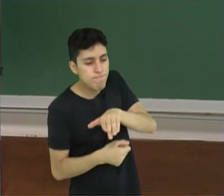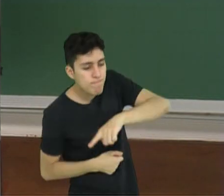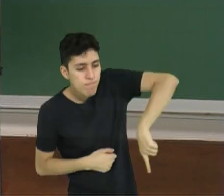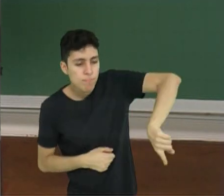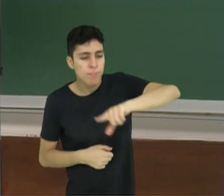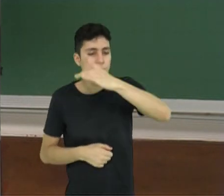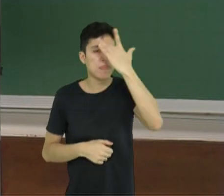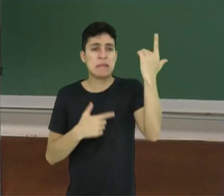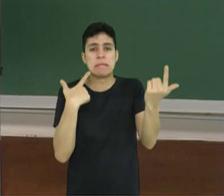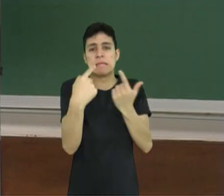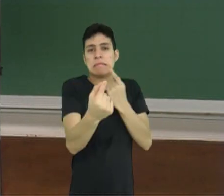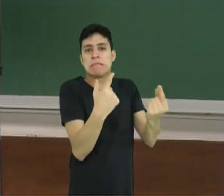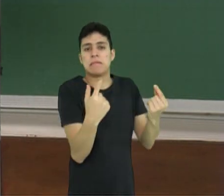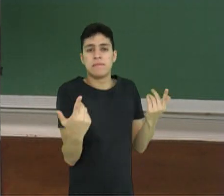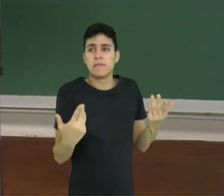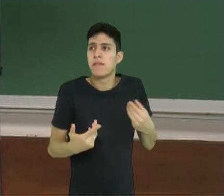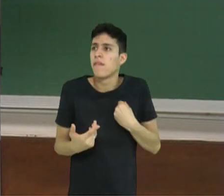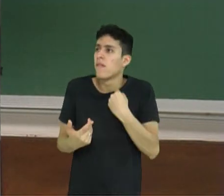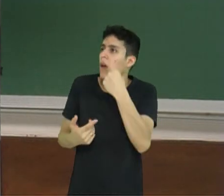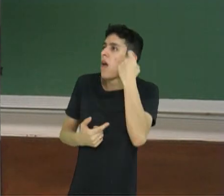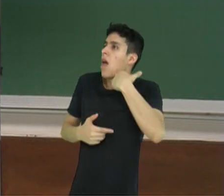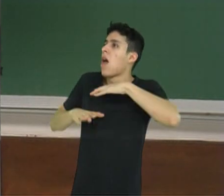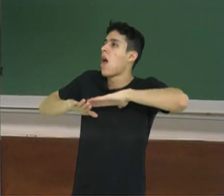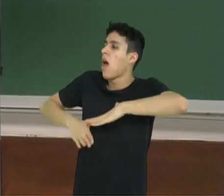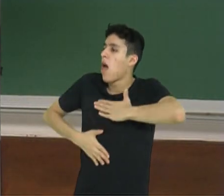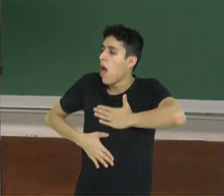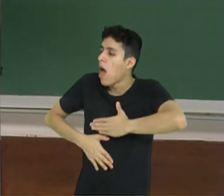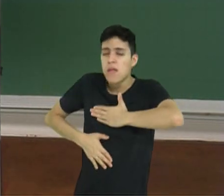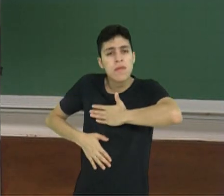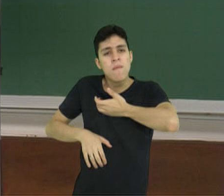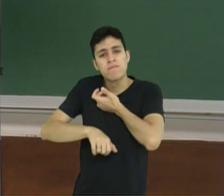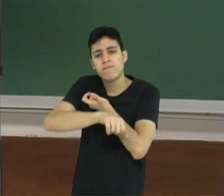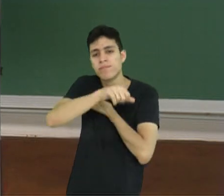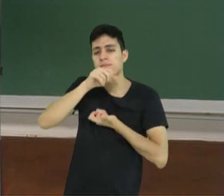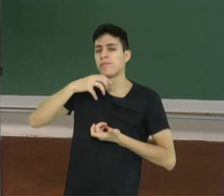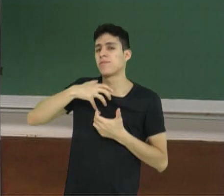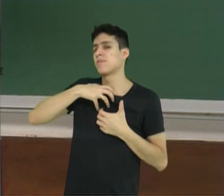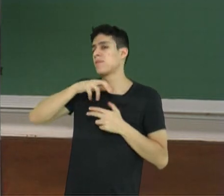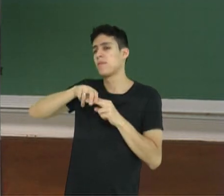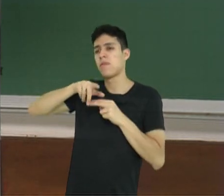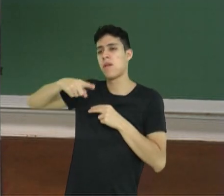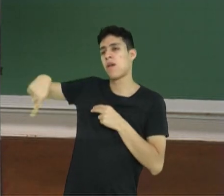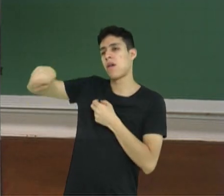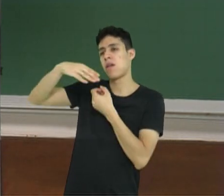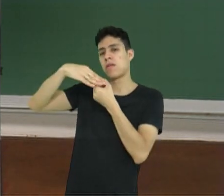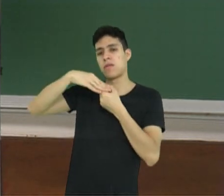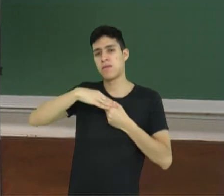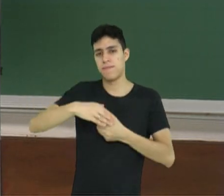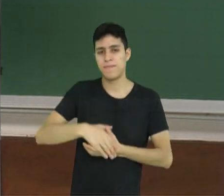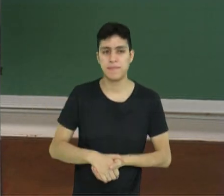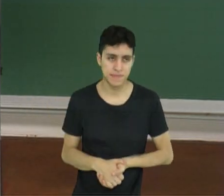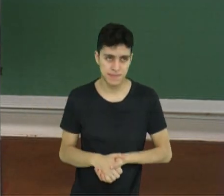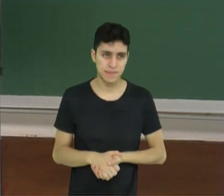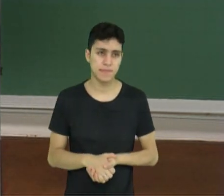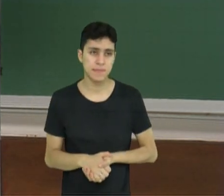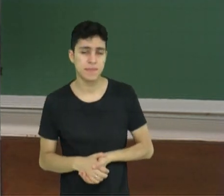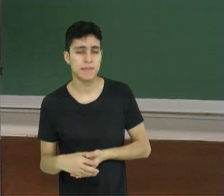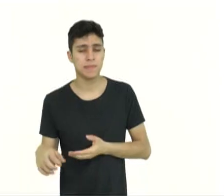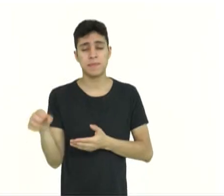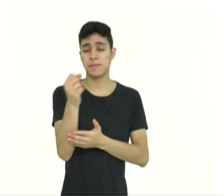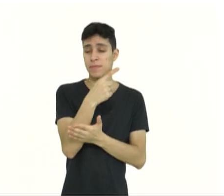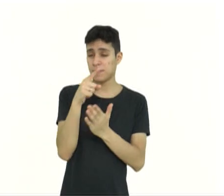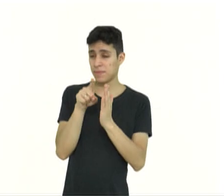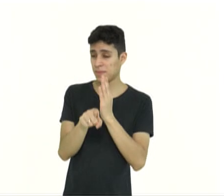petróleo e já deixam de viver da forma mais rudimentar e nativa que viviam algumas décadas atrás. Nosso último quiz é